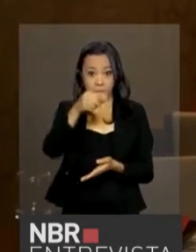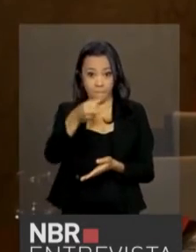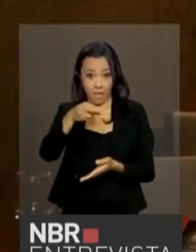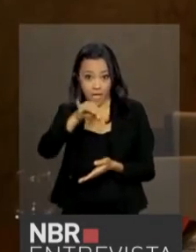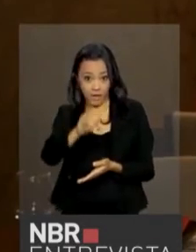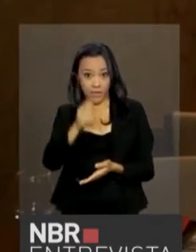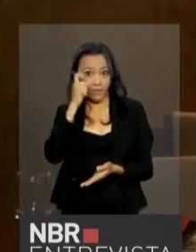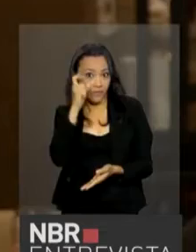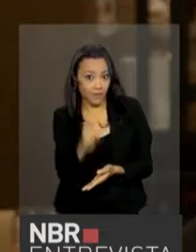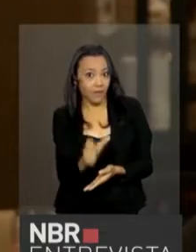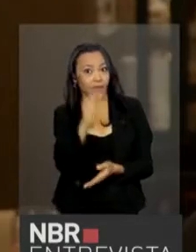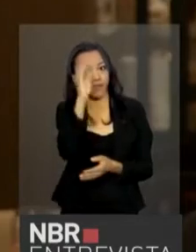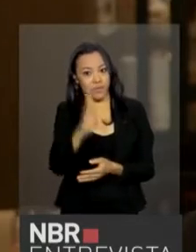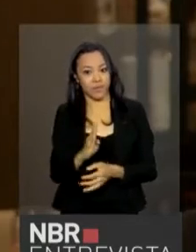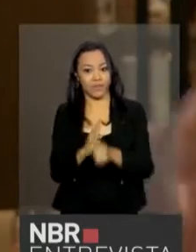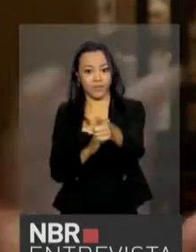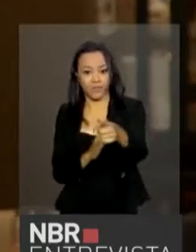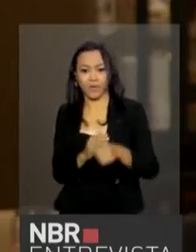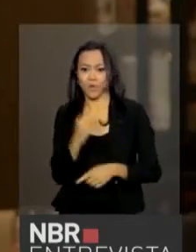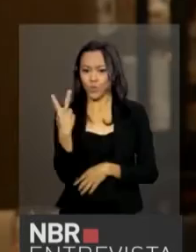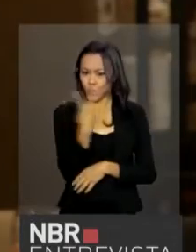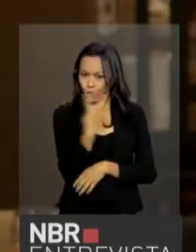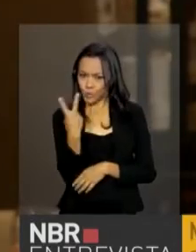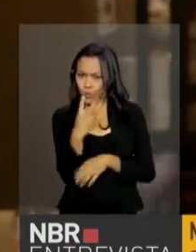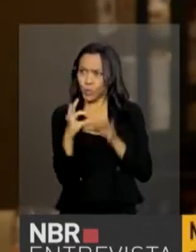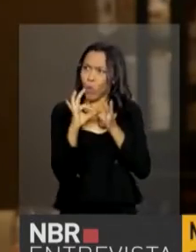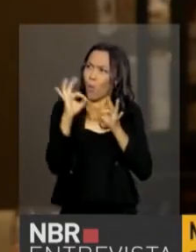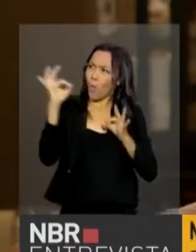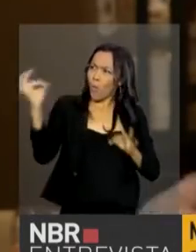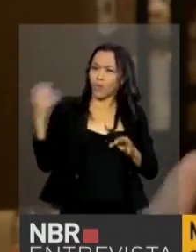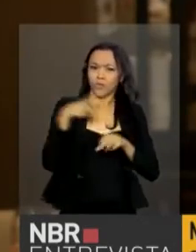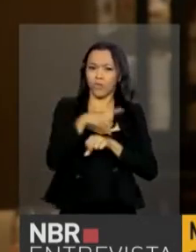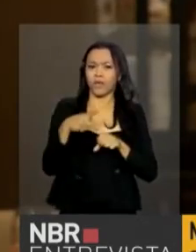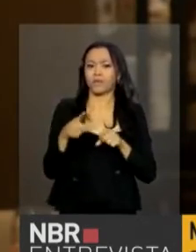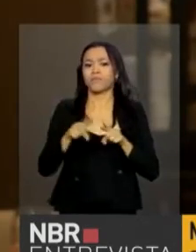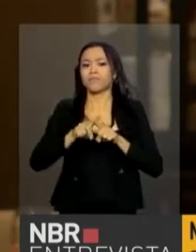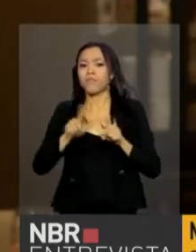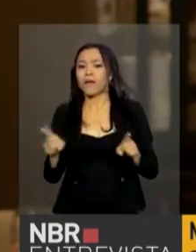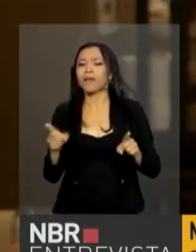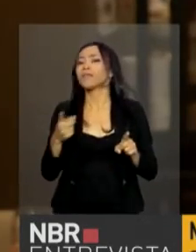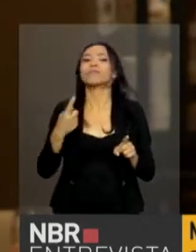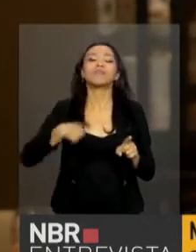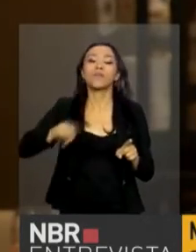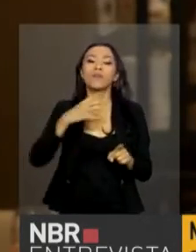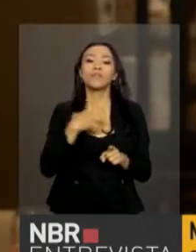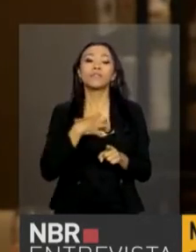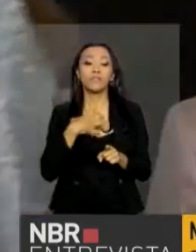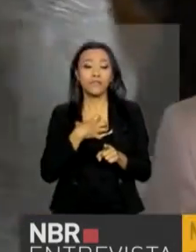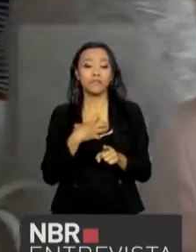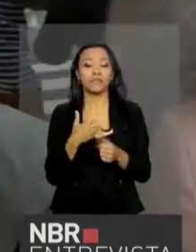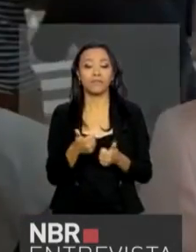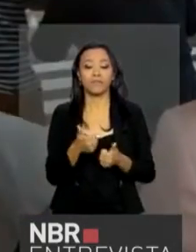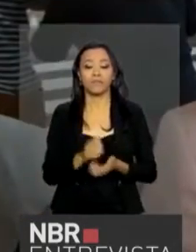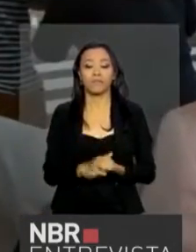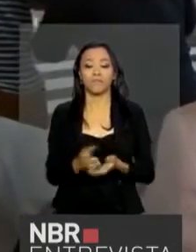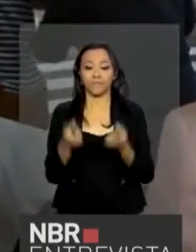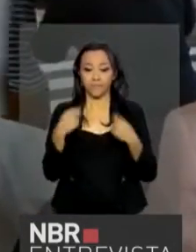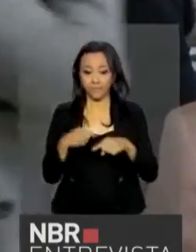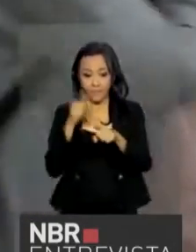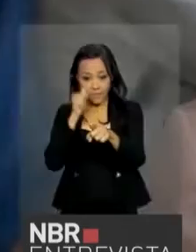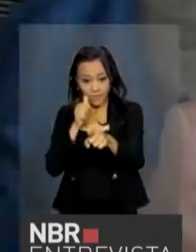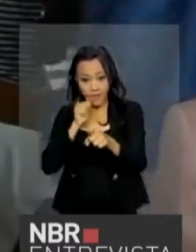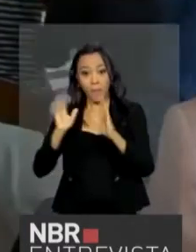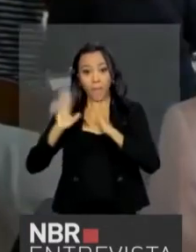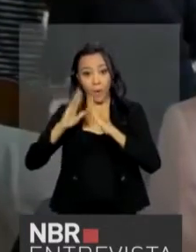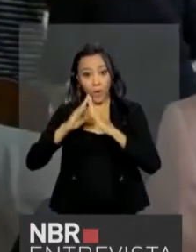muito pelo brasil os dois países ficam muito longe mas é assim a gente sente muito pertinho já andré mora